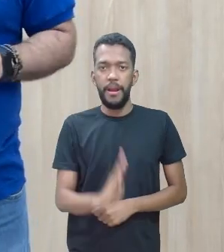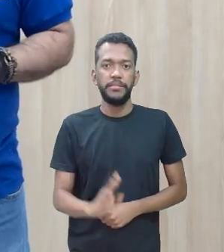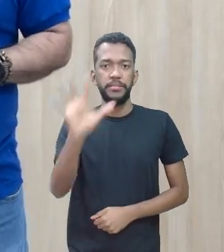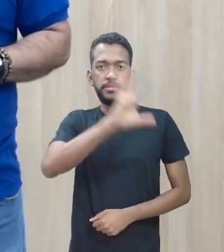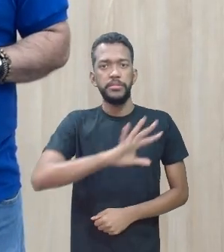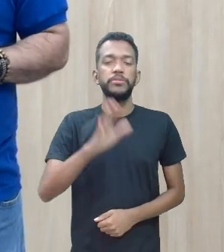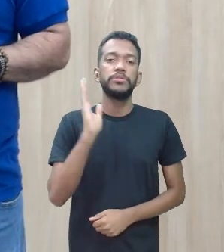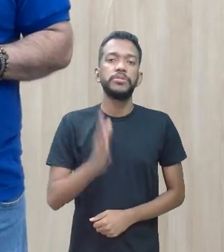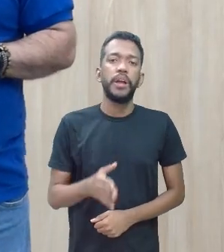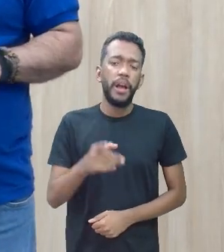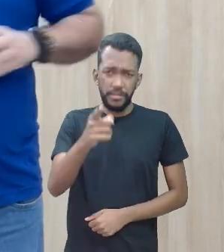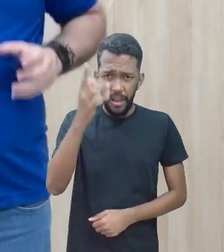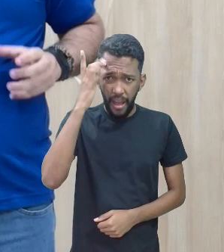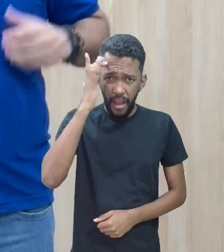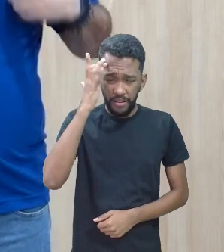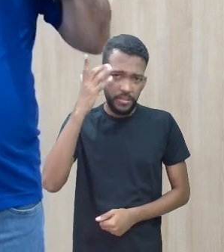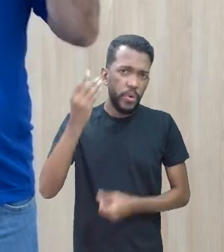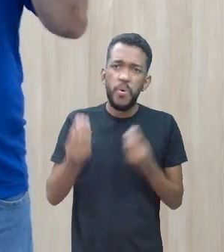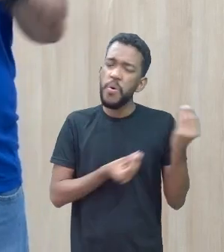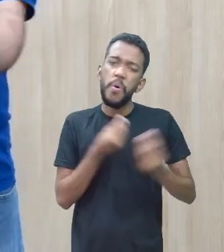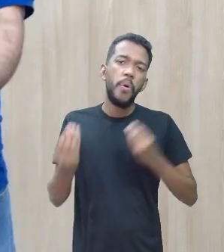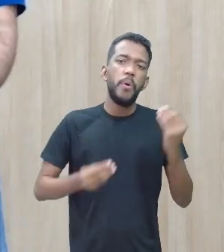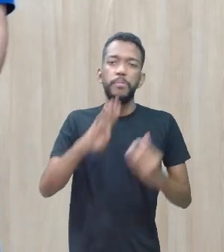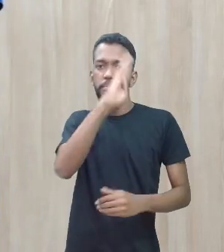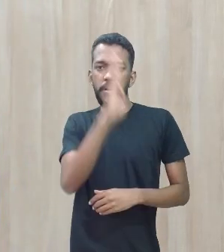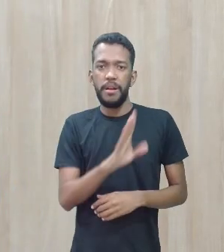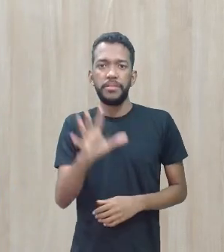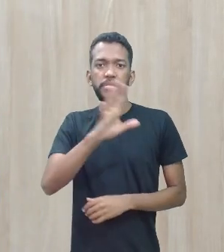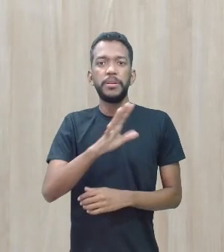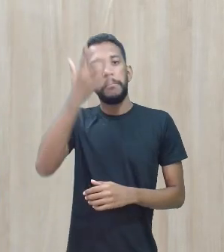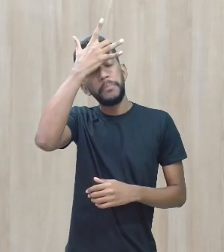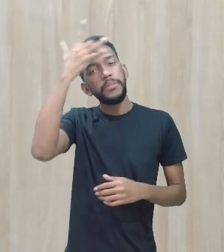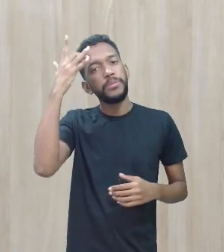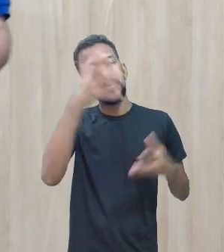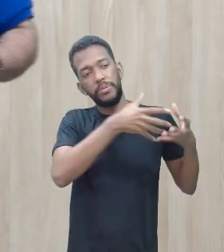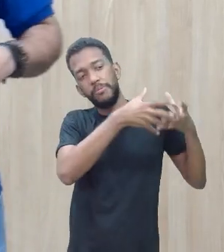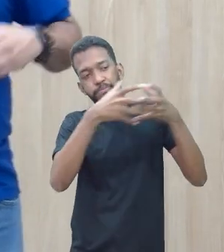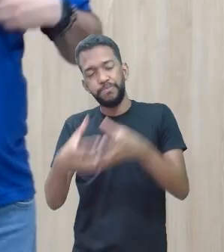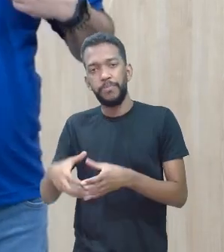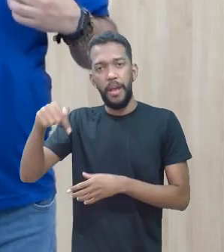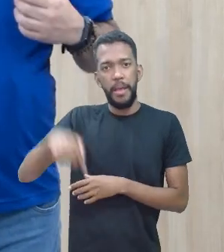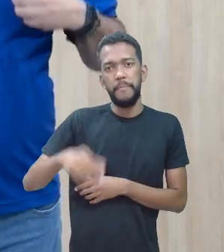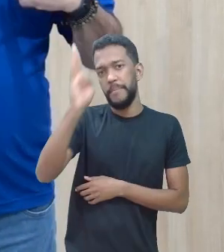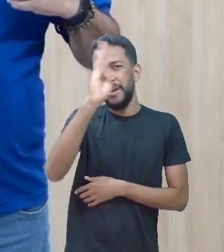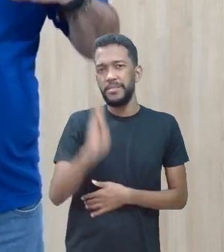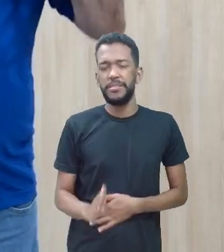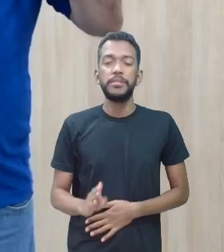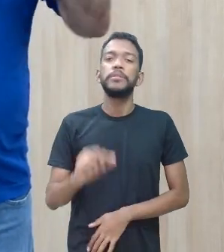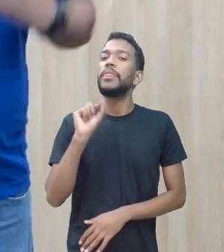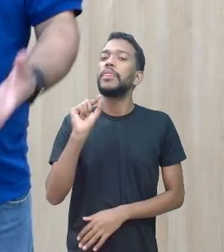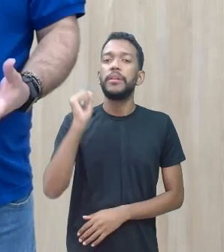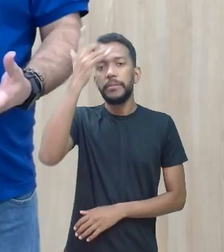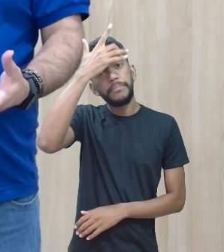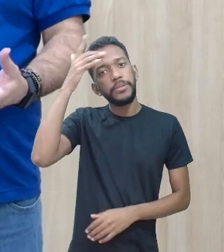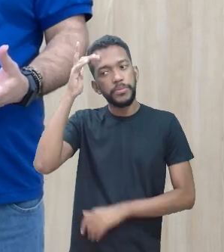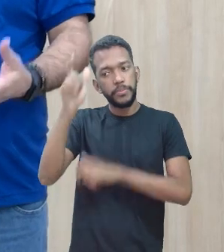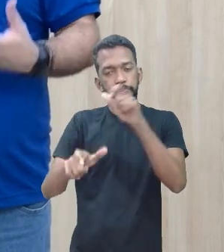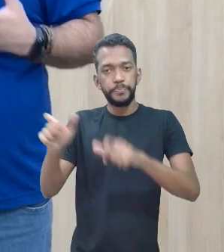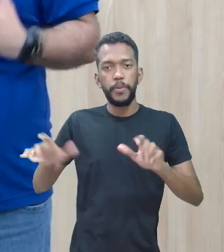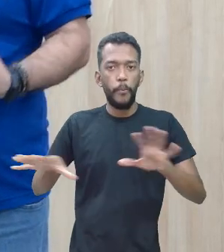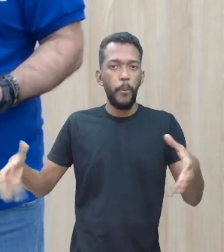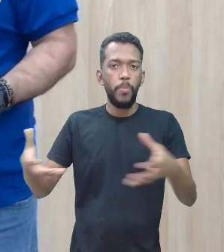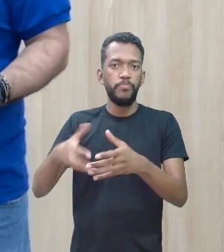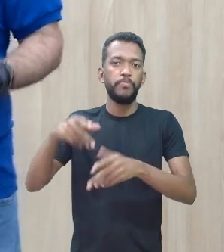constituiu o trabalho escravo no Brasil? Como é que chegaram os primeiros escravos no Brasil? Quem foram as primeiras